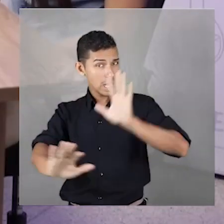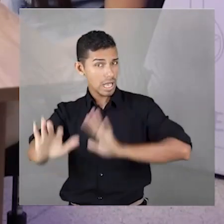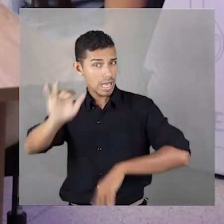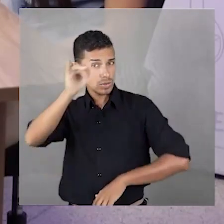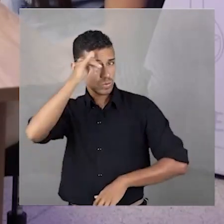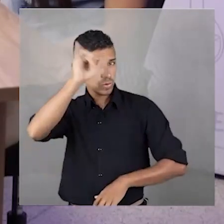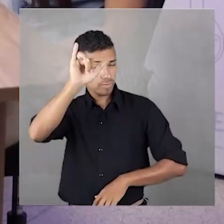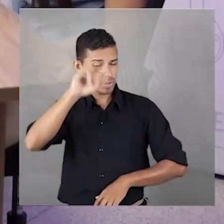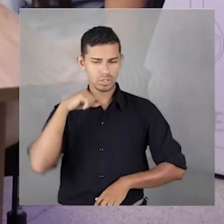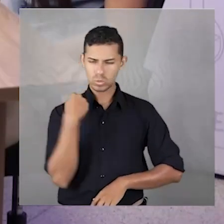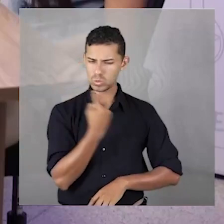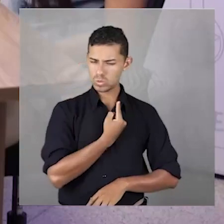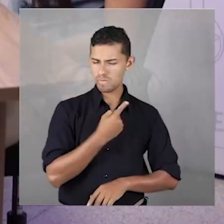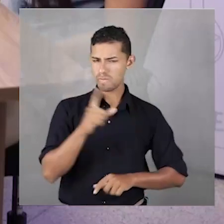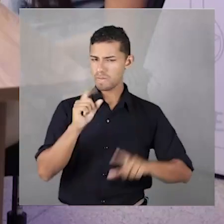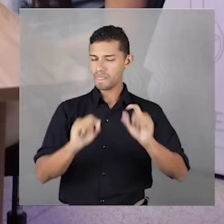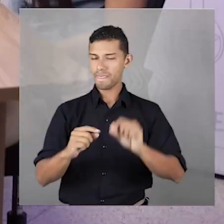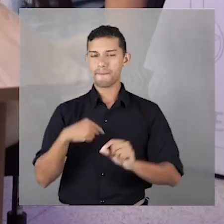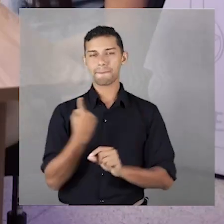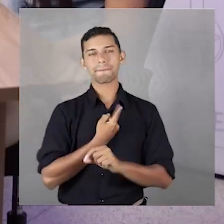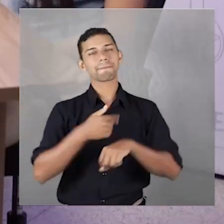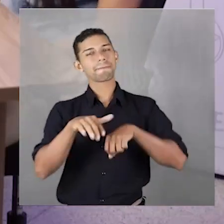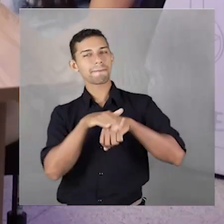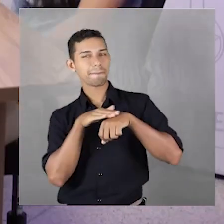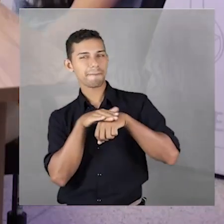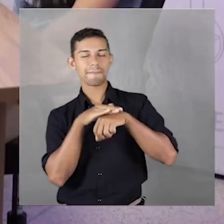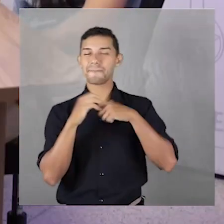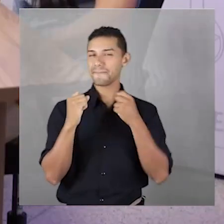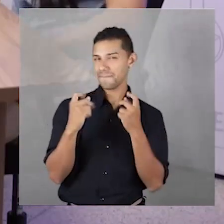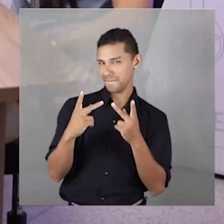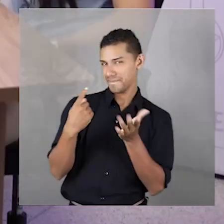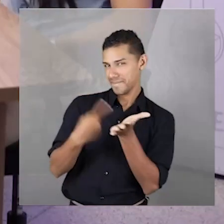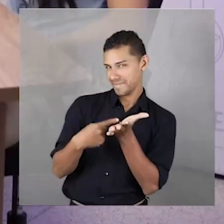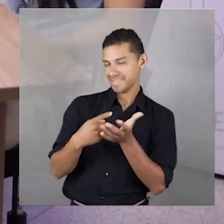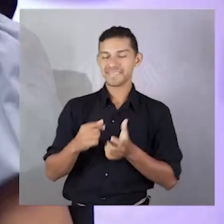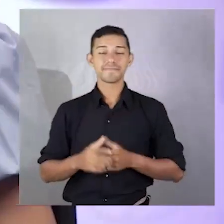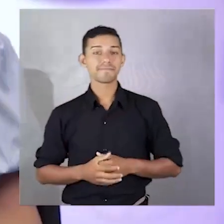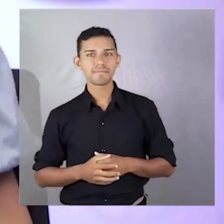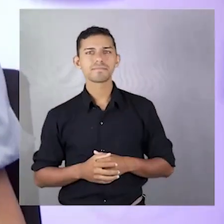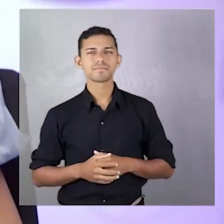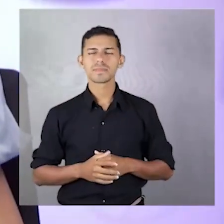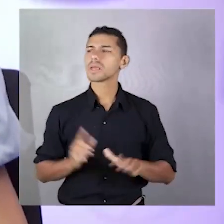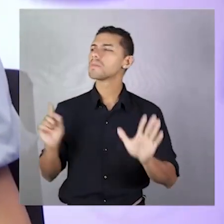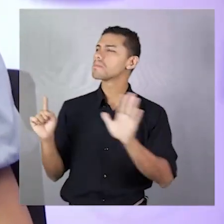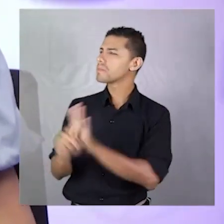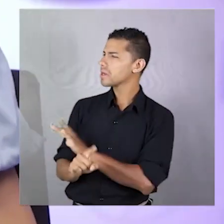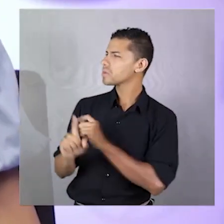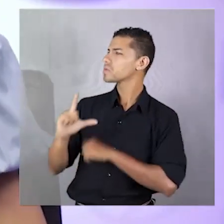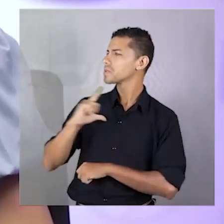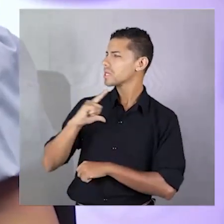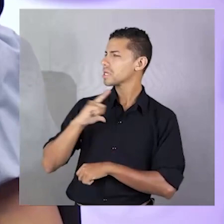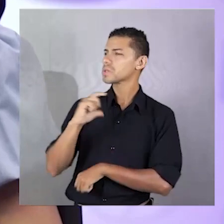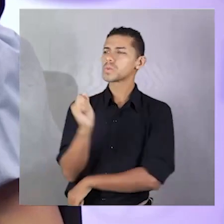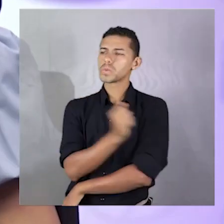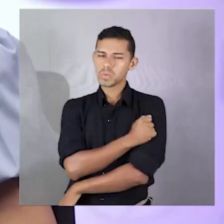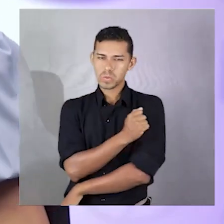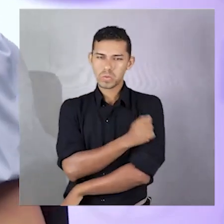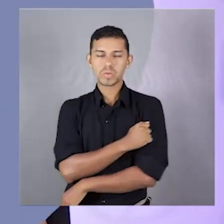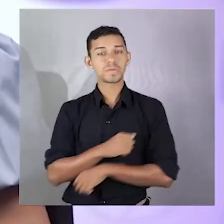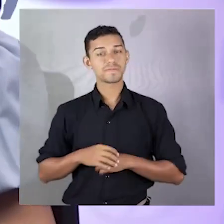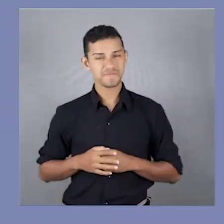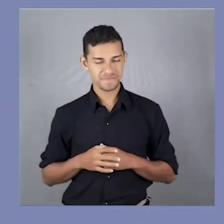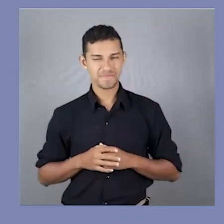ir pensando e escolhendo aqui para a gente conversar. É isso, professor. Pessoal, a gente tem perguntas dos nossos